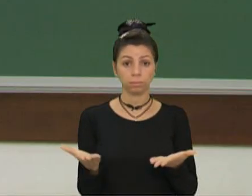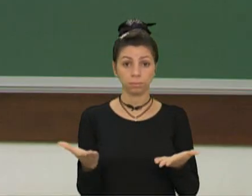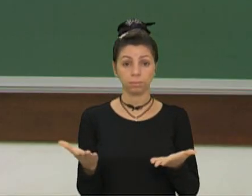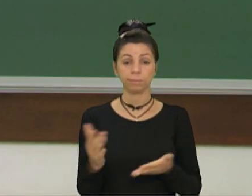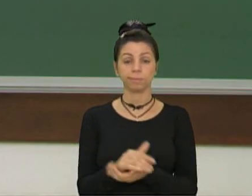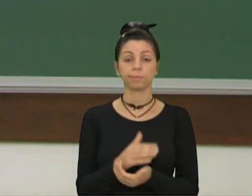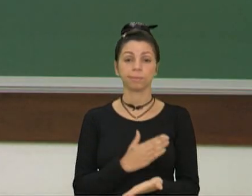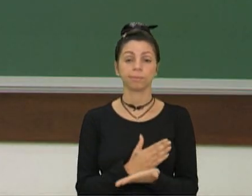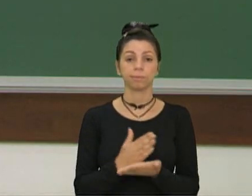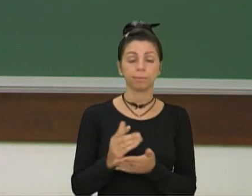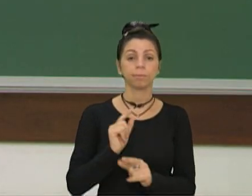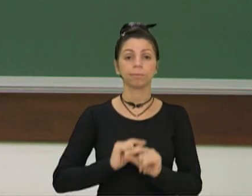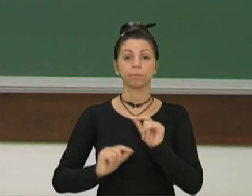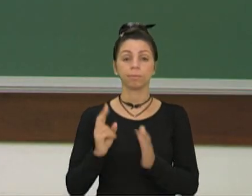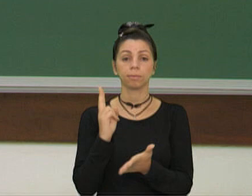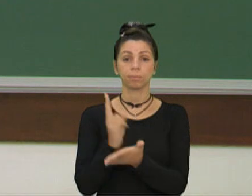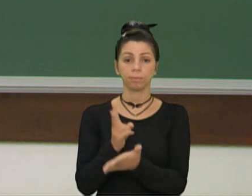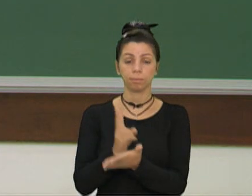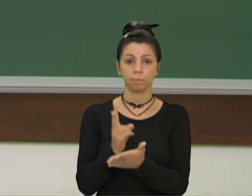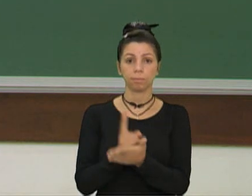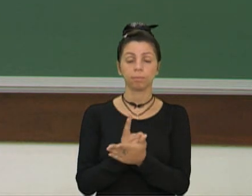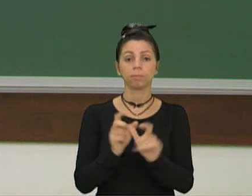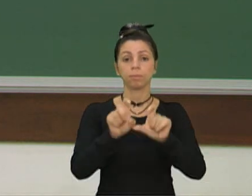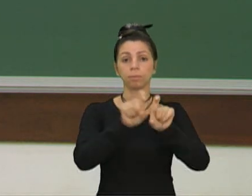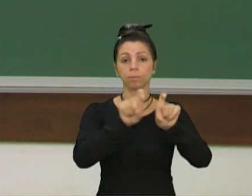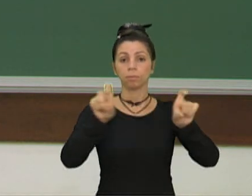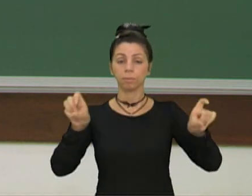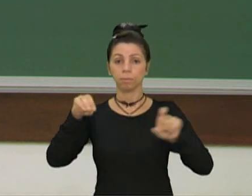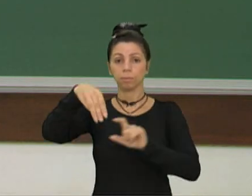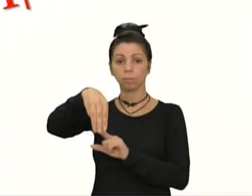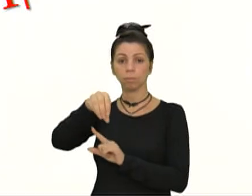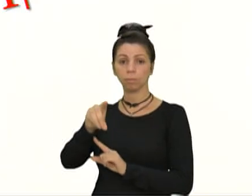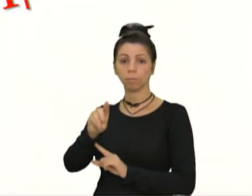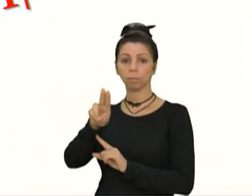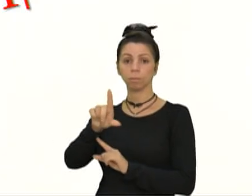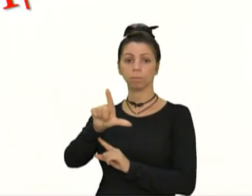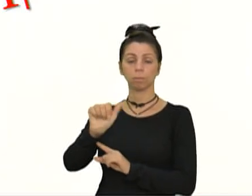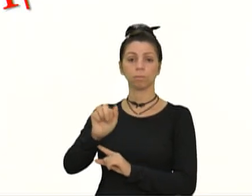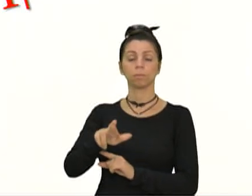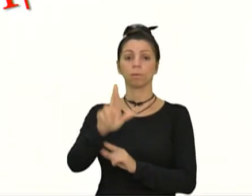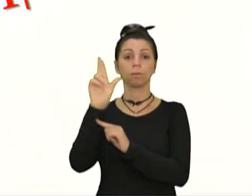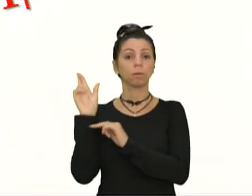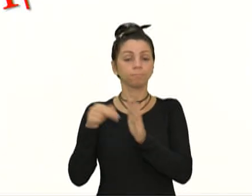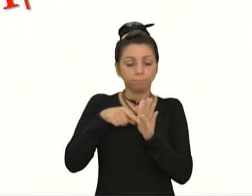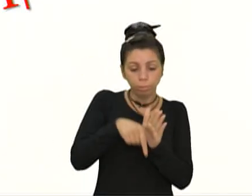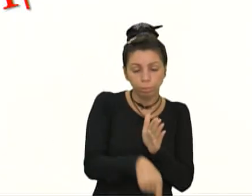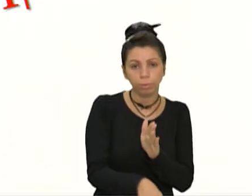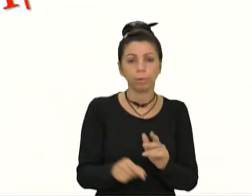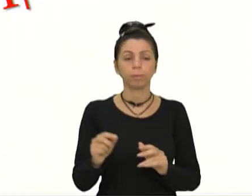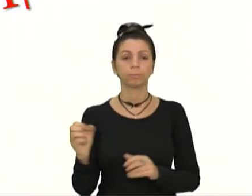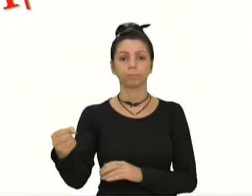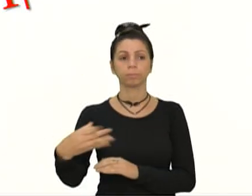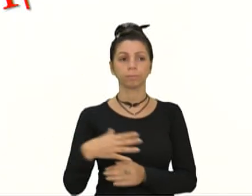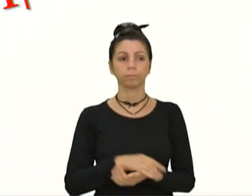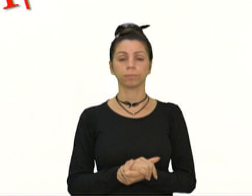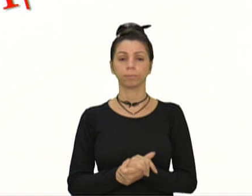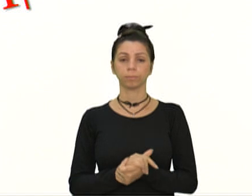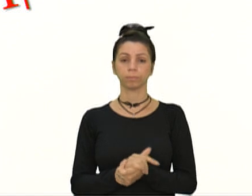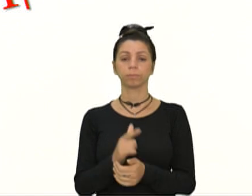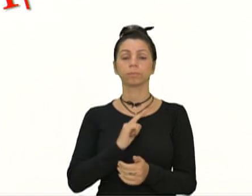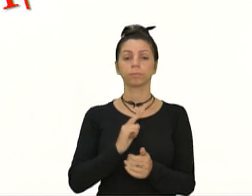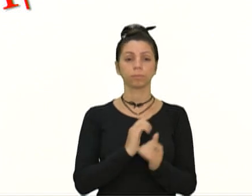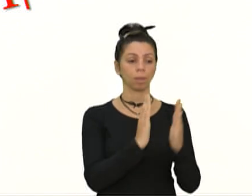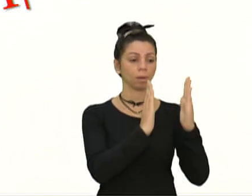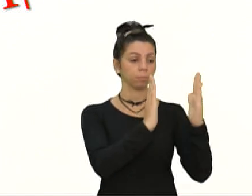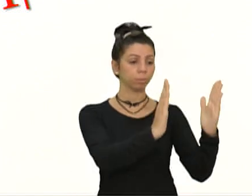hoje continuamos estudando a equação modular um pouquinho mais aprofundada. Olha o que tem de novo. Uma equação modular igual